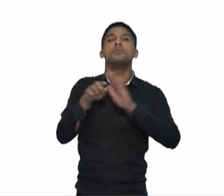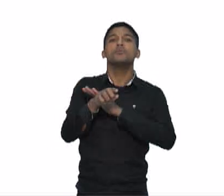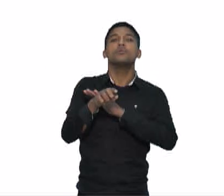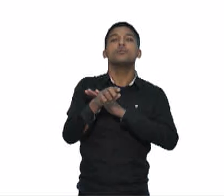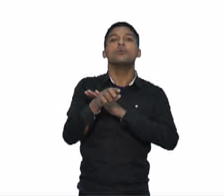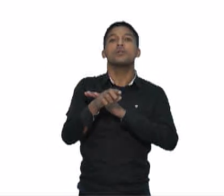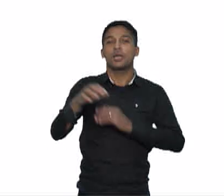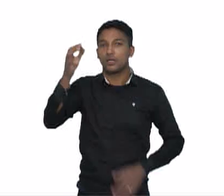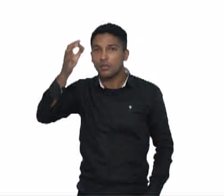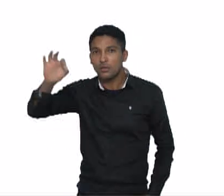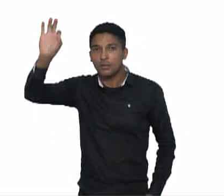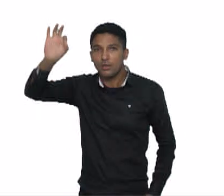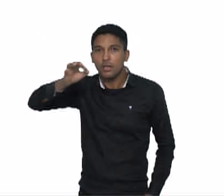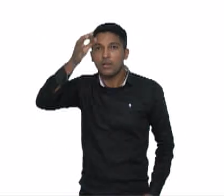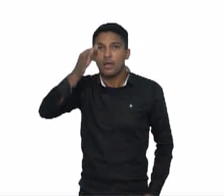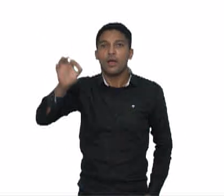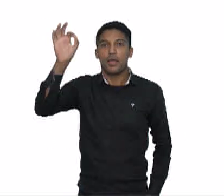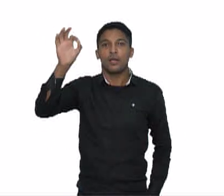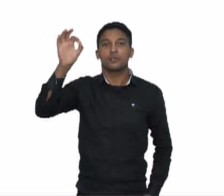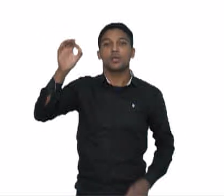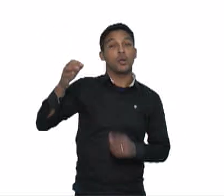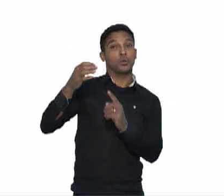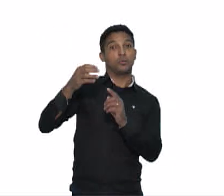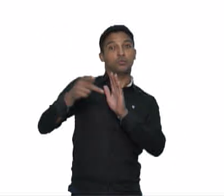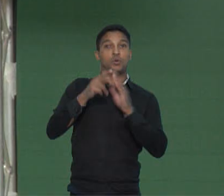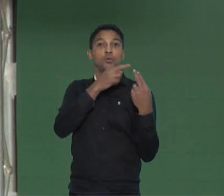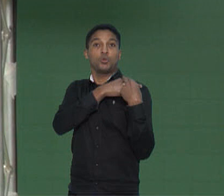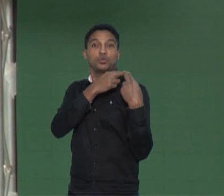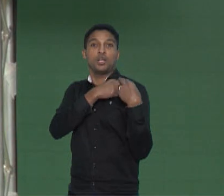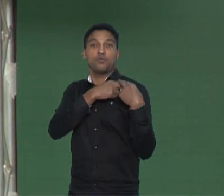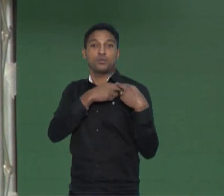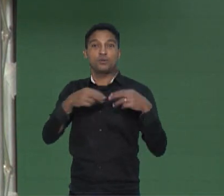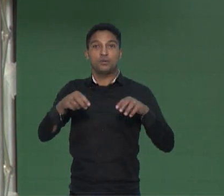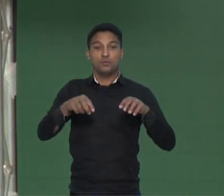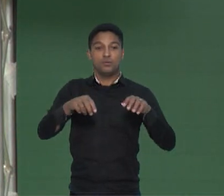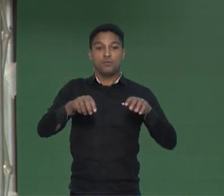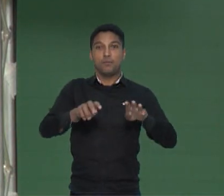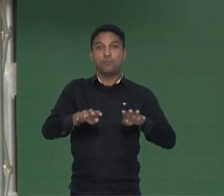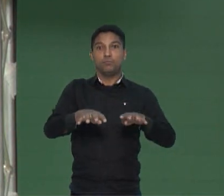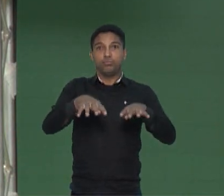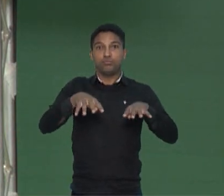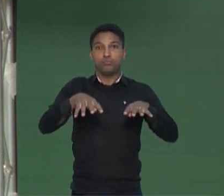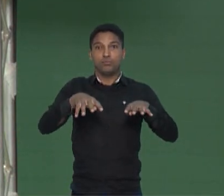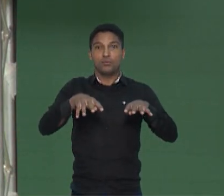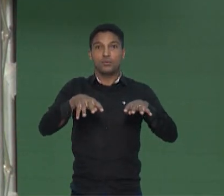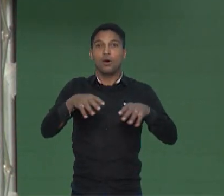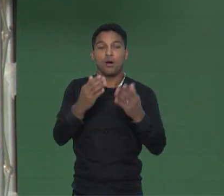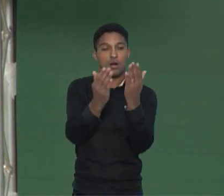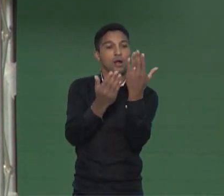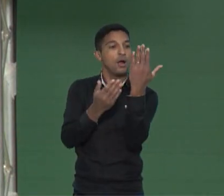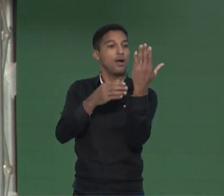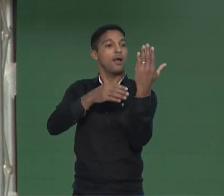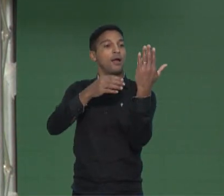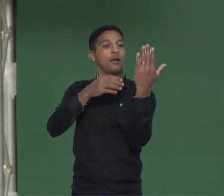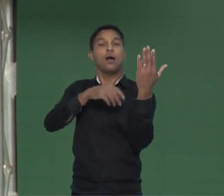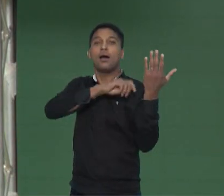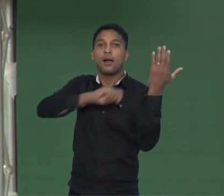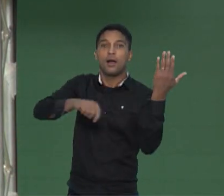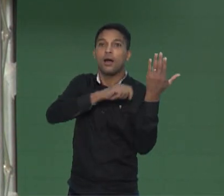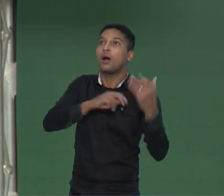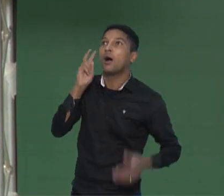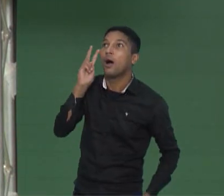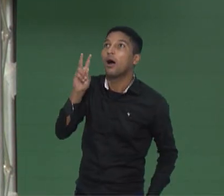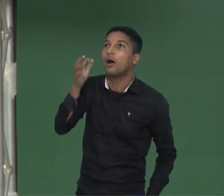imagem inicial. Se você não conhece, o nome dele é João Carlos Martins. Ele é um exemplo de músico, mas